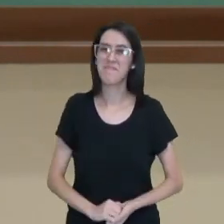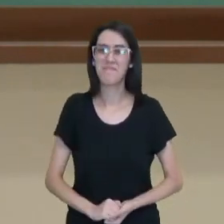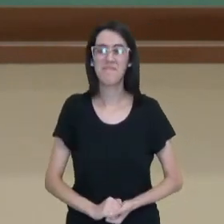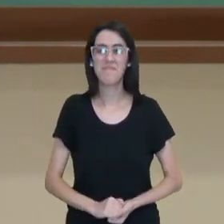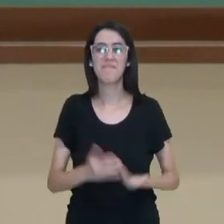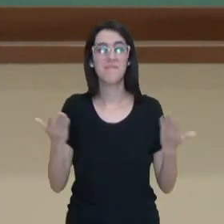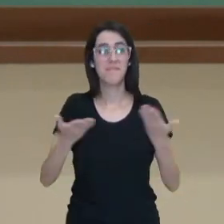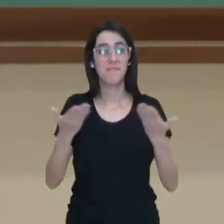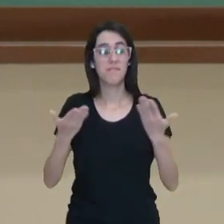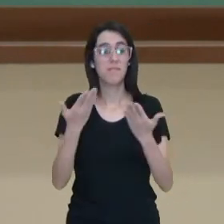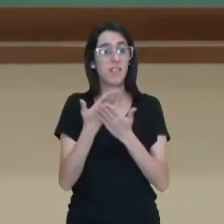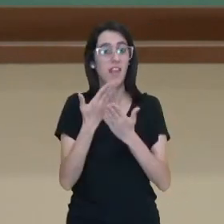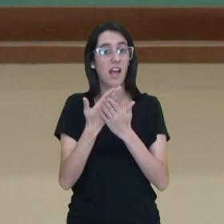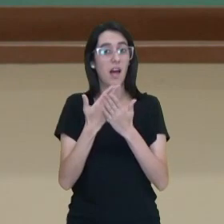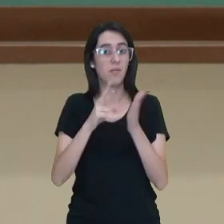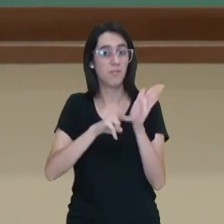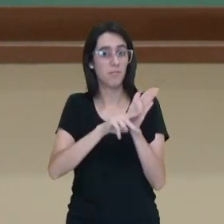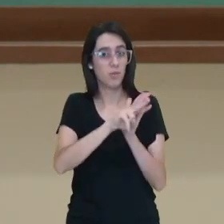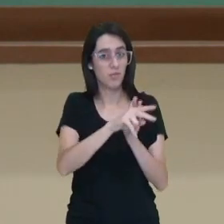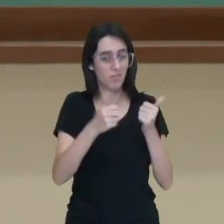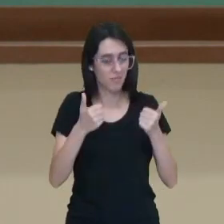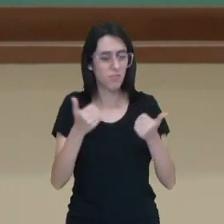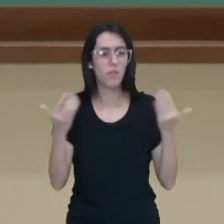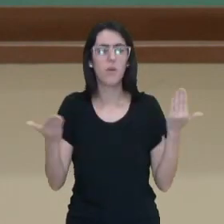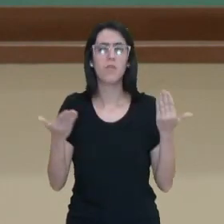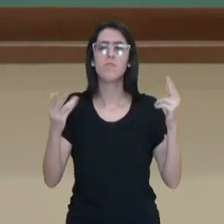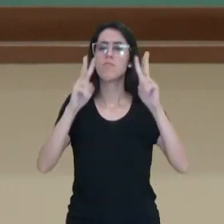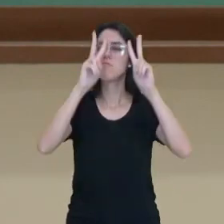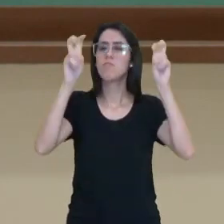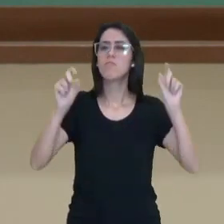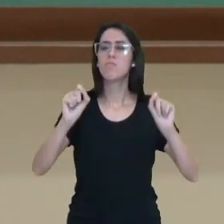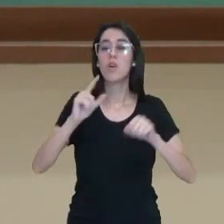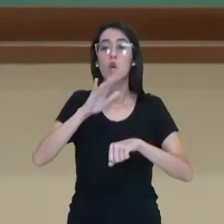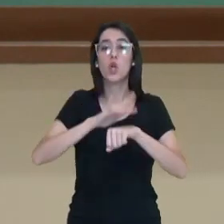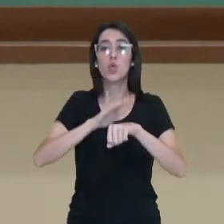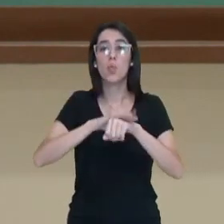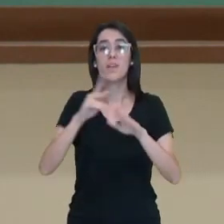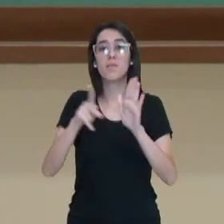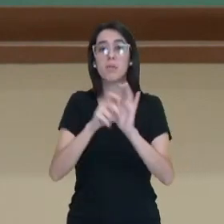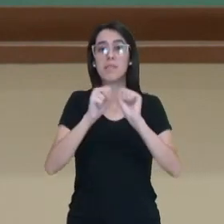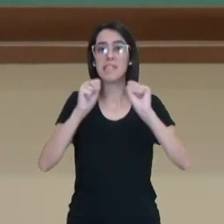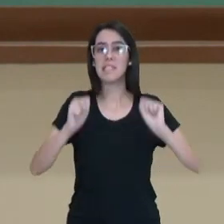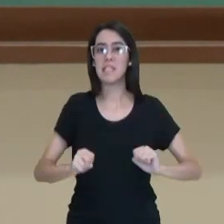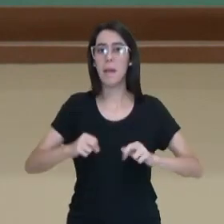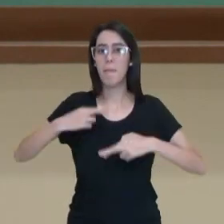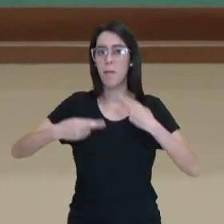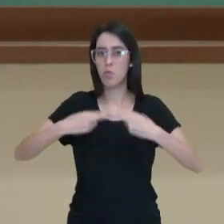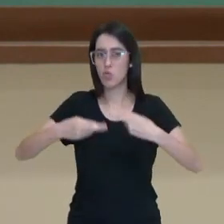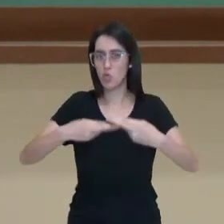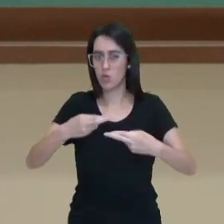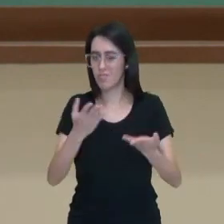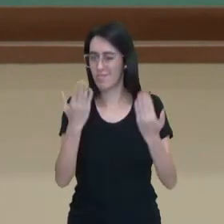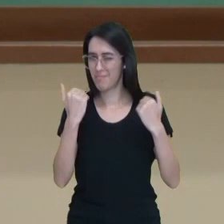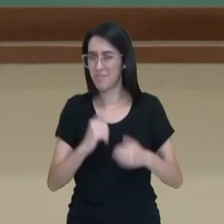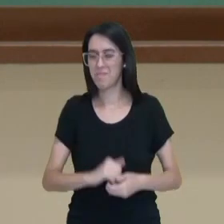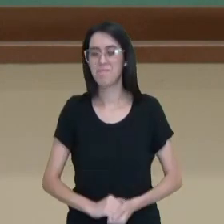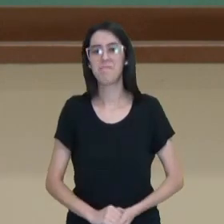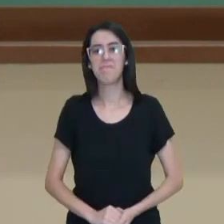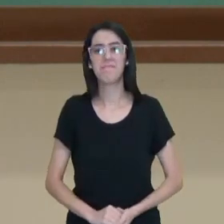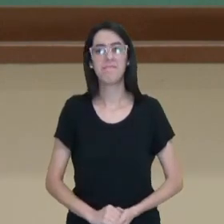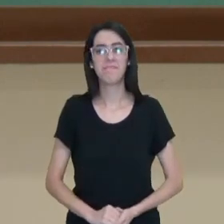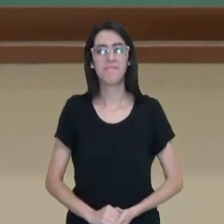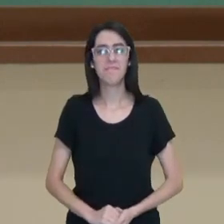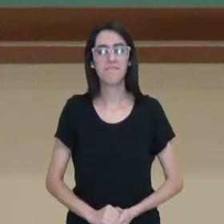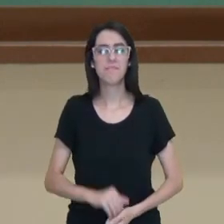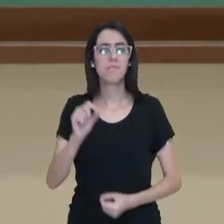e vamos para mais uma aula de biologia. O tema de hoje é doenças do sistema reprodutor. Vamos lá? Então,